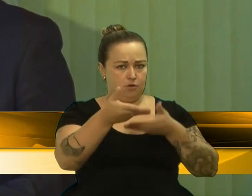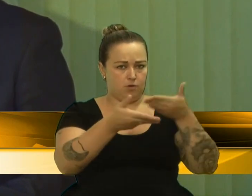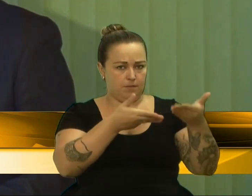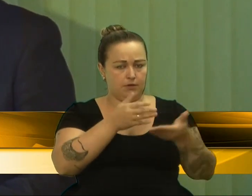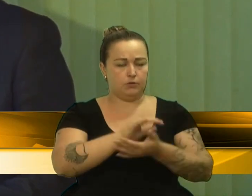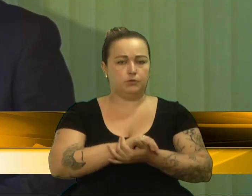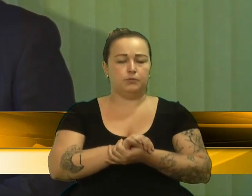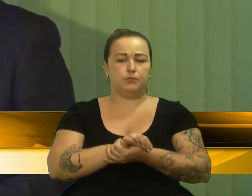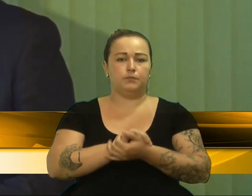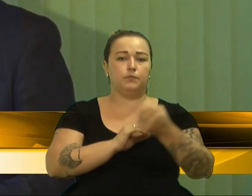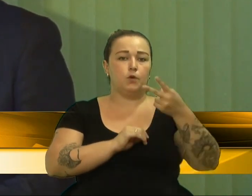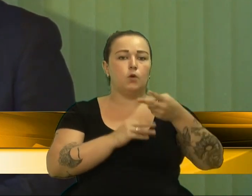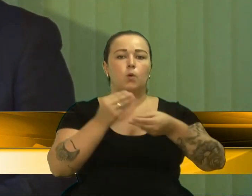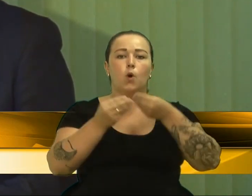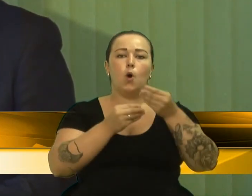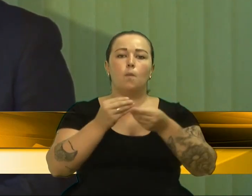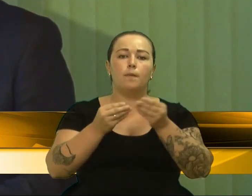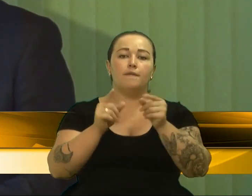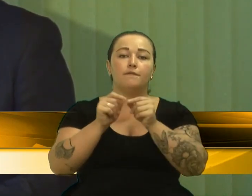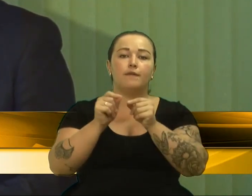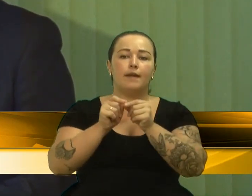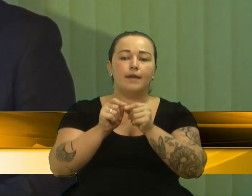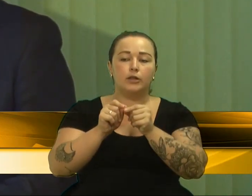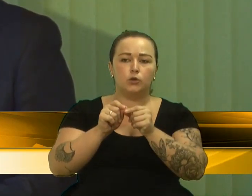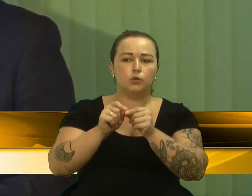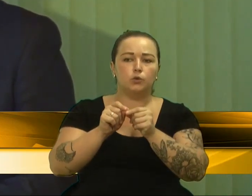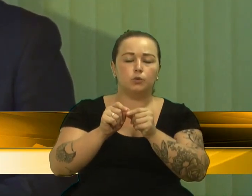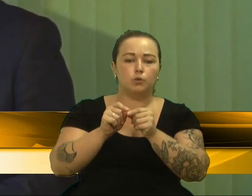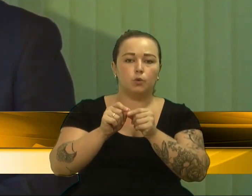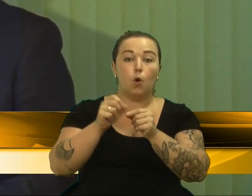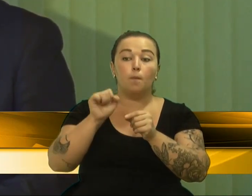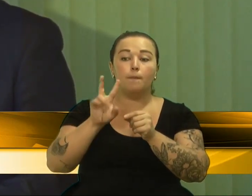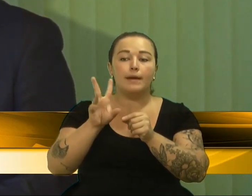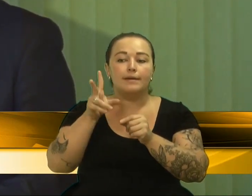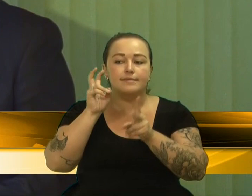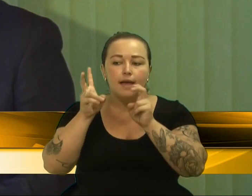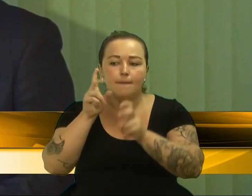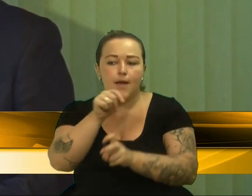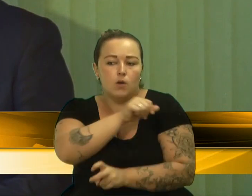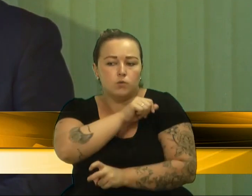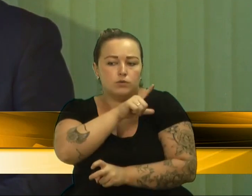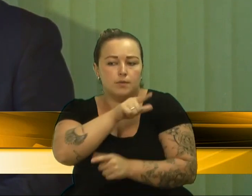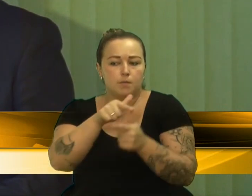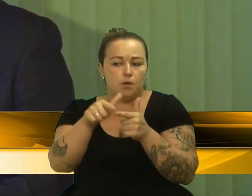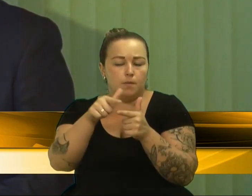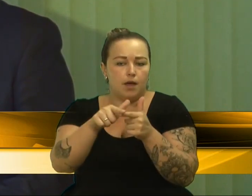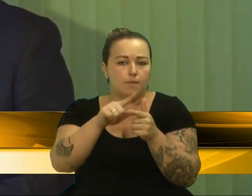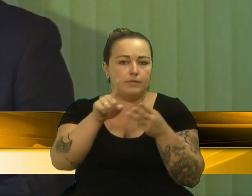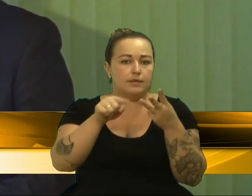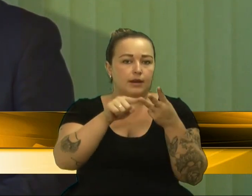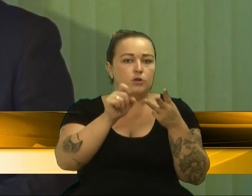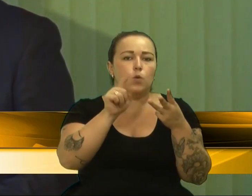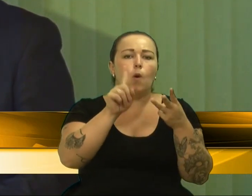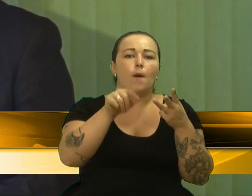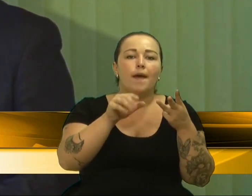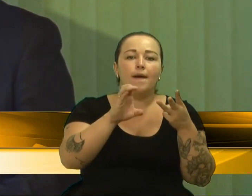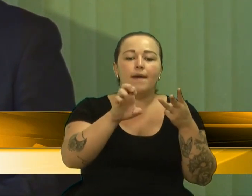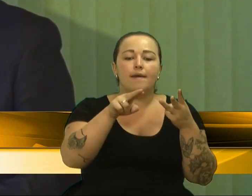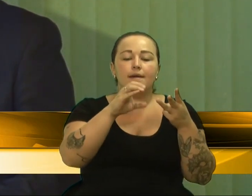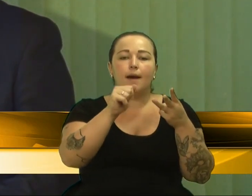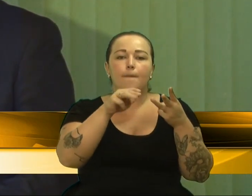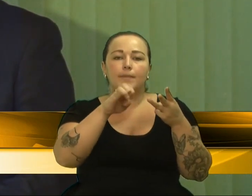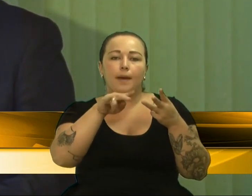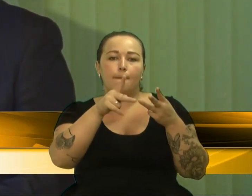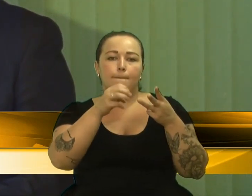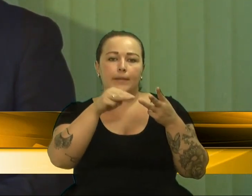houverem. 2. Como é feita a identificação dos possíveis casos? 3. Qual o encaminhamento dado aos casos identificados? Há algum tipo de prioridade de